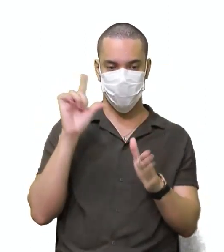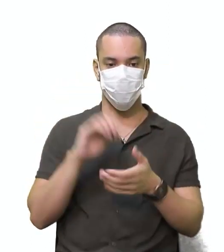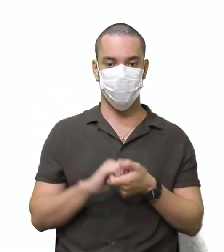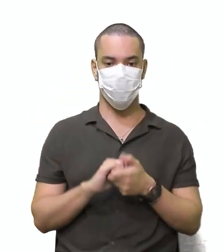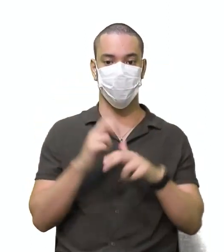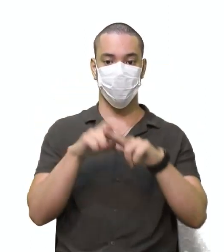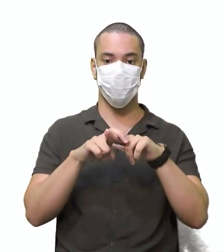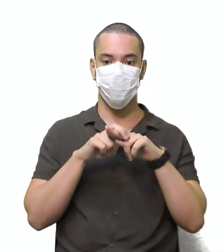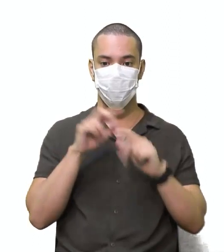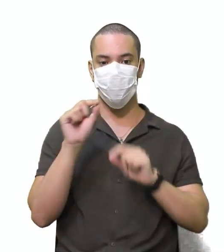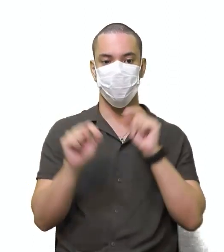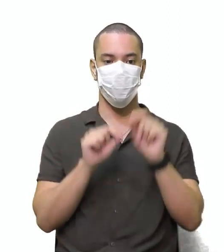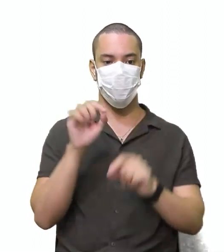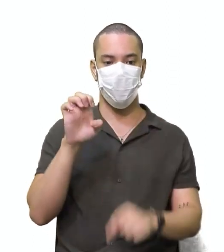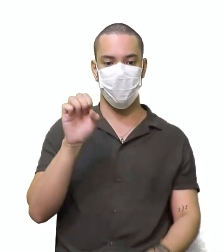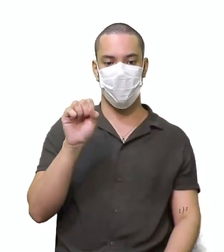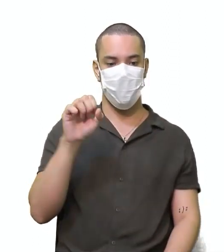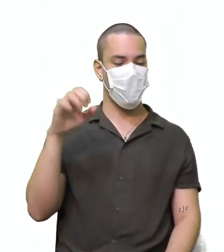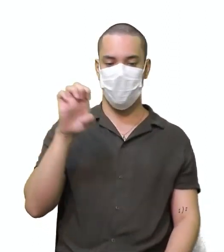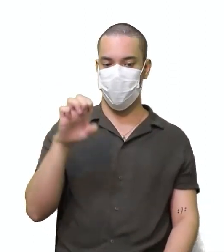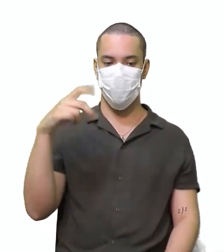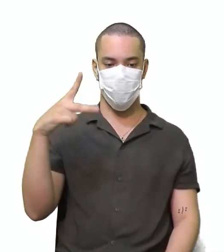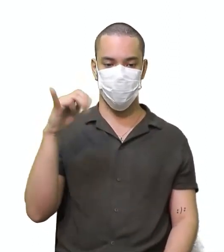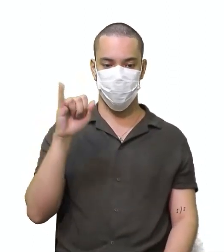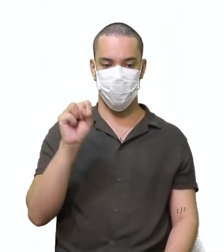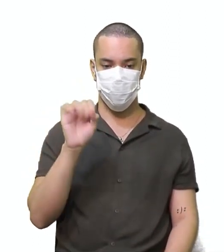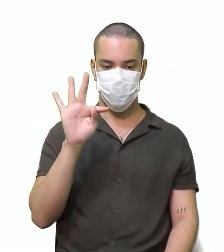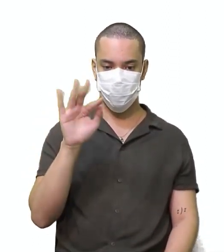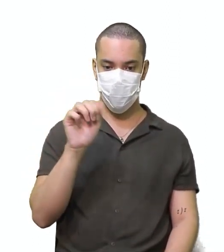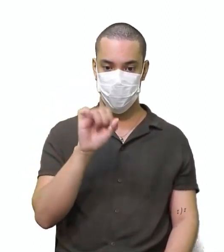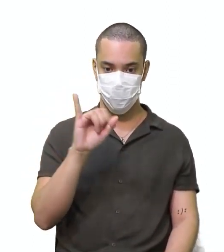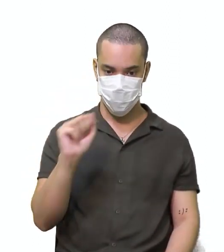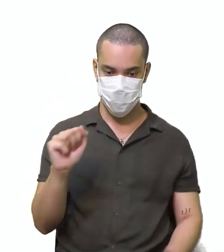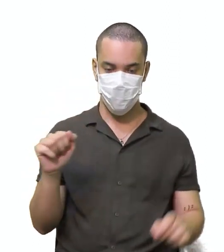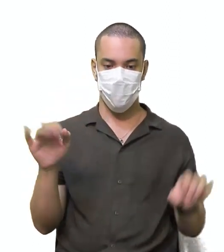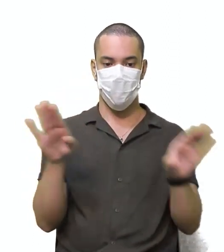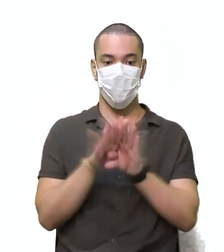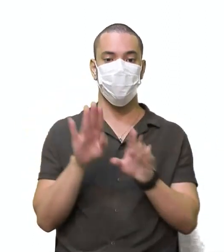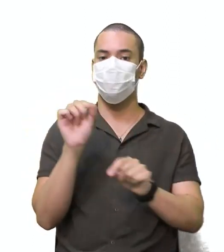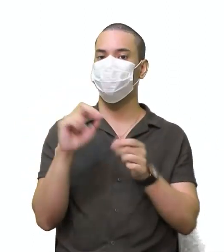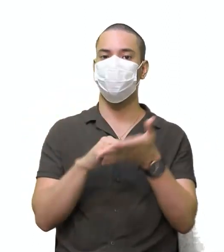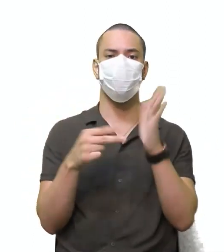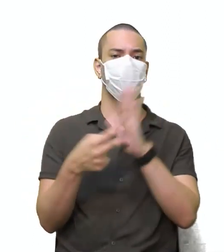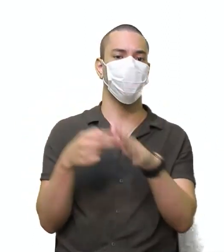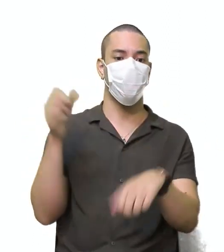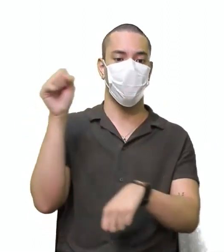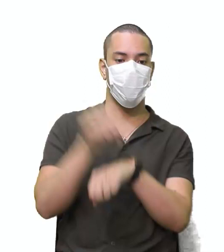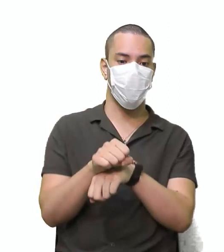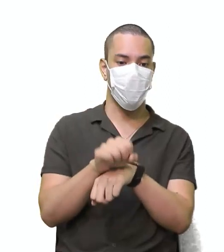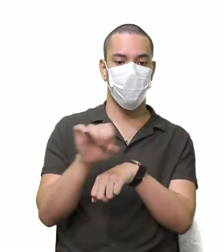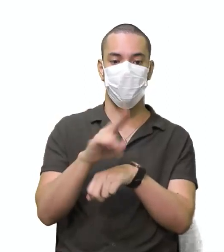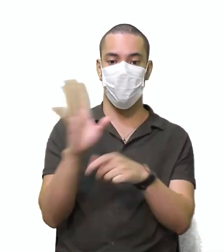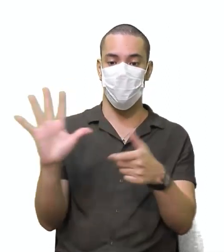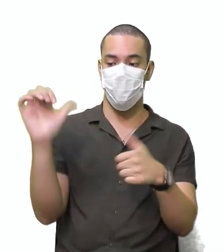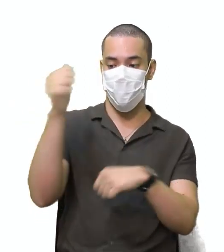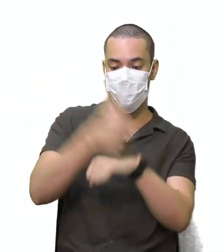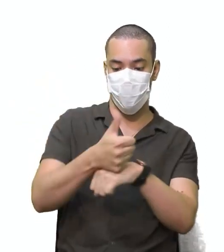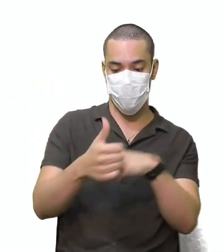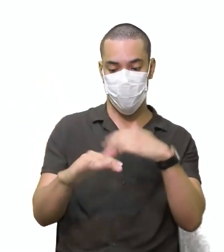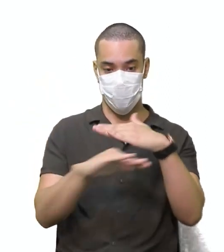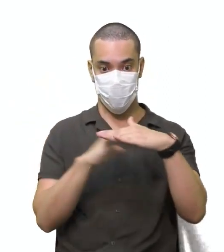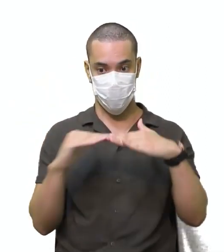a epistasia, onde um gene vai ser epistático sobre o outro hipostático, ou seja, ele